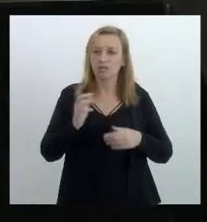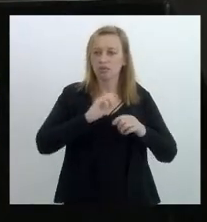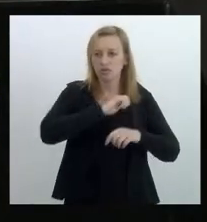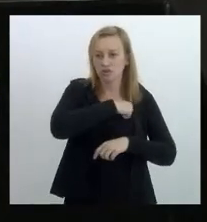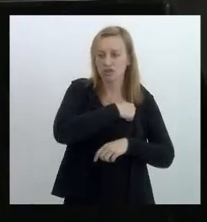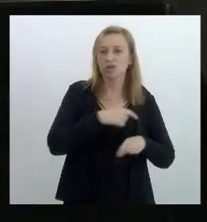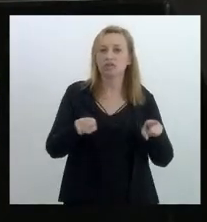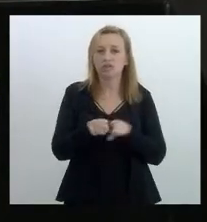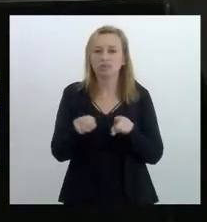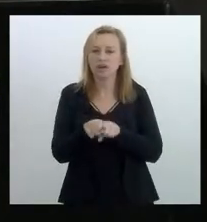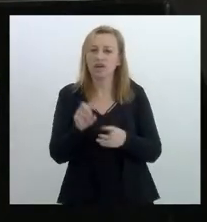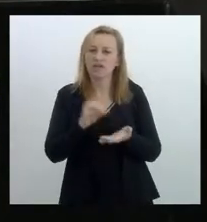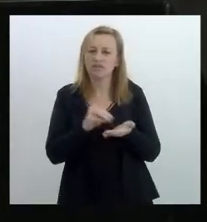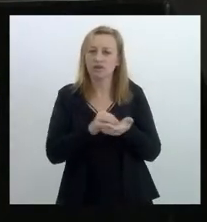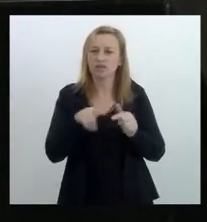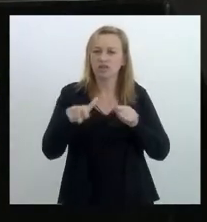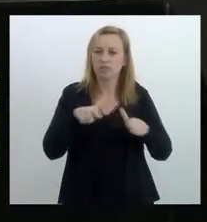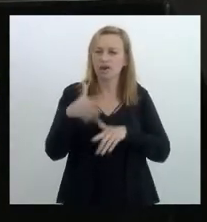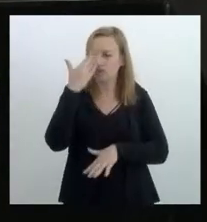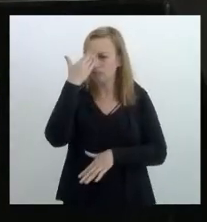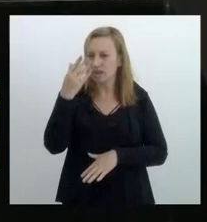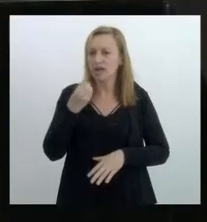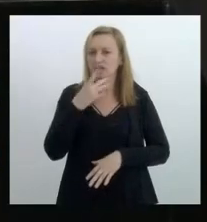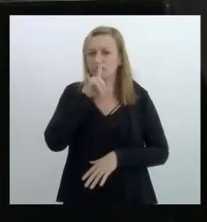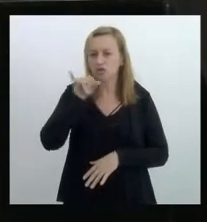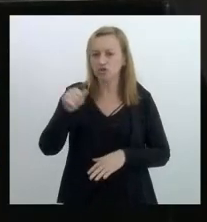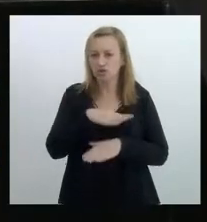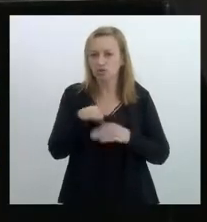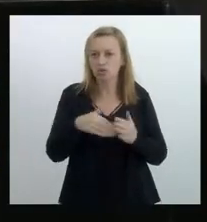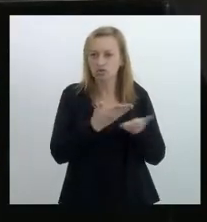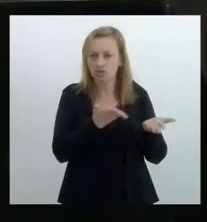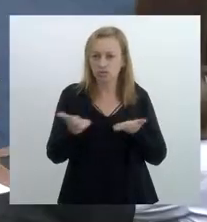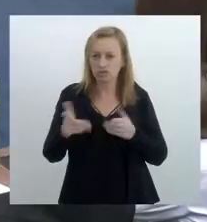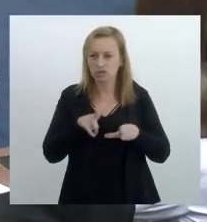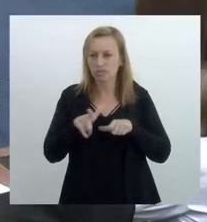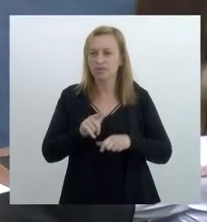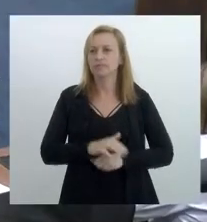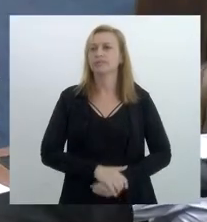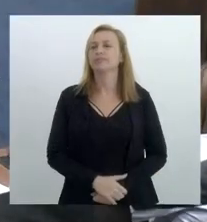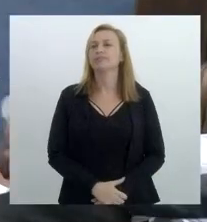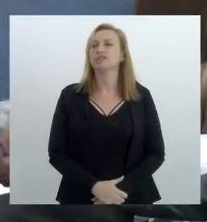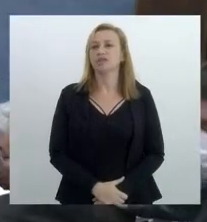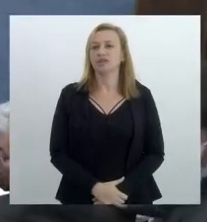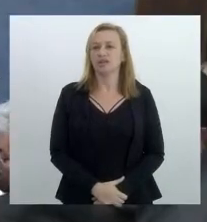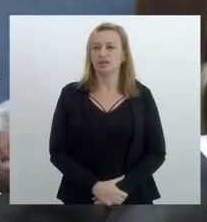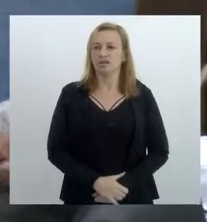com o desemprego. Obrigada, um bom dia de trabalho a todas e todos.